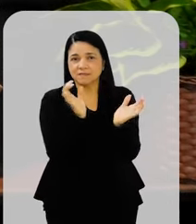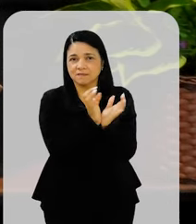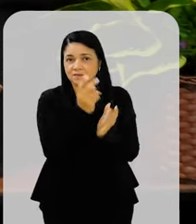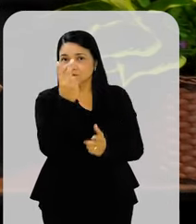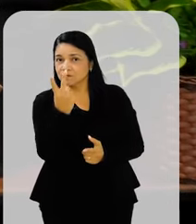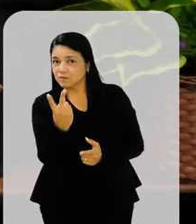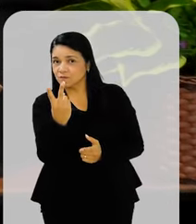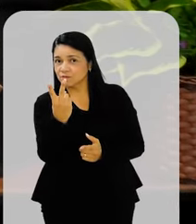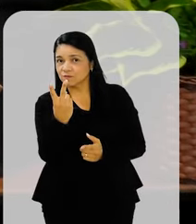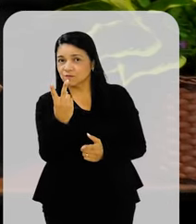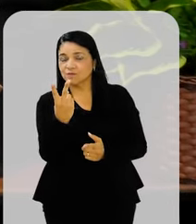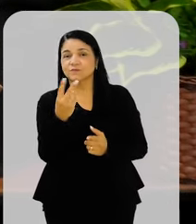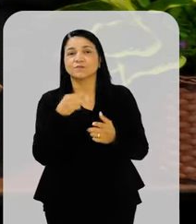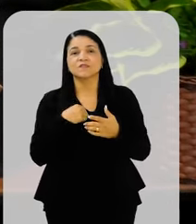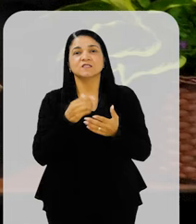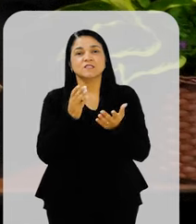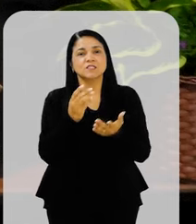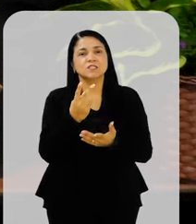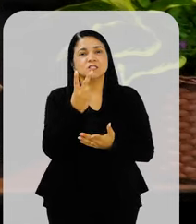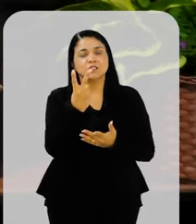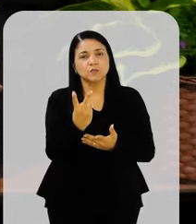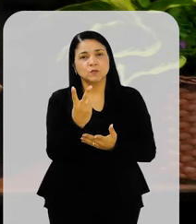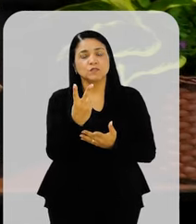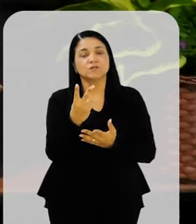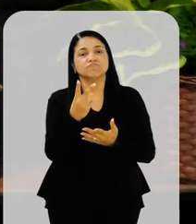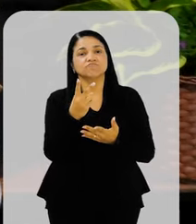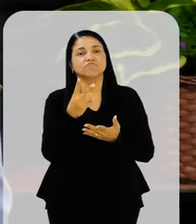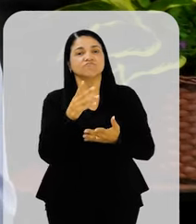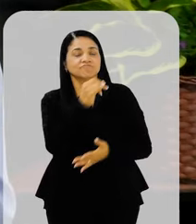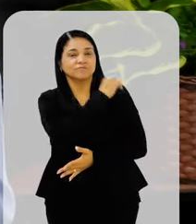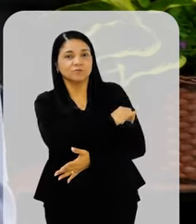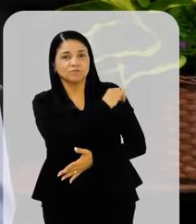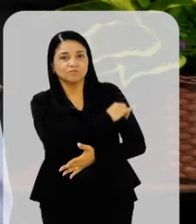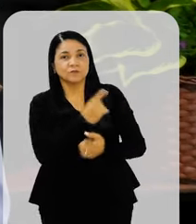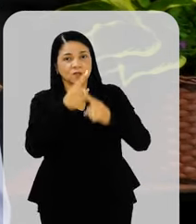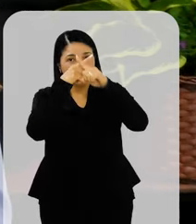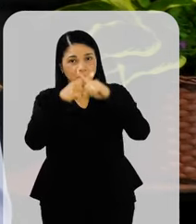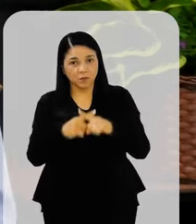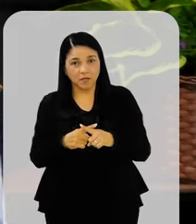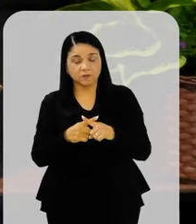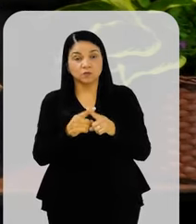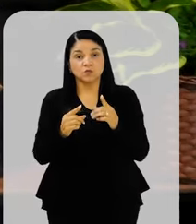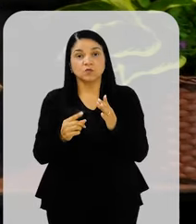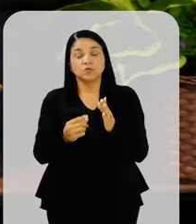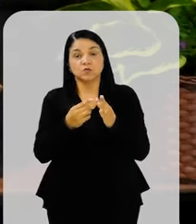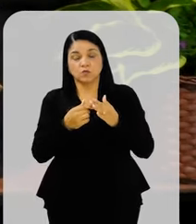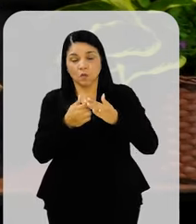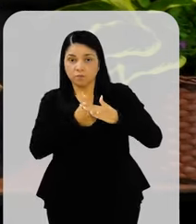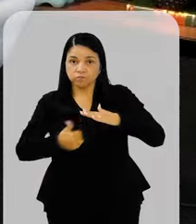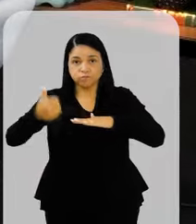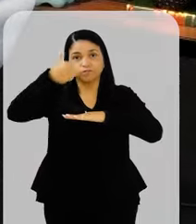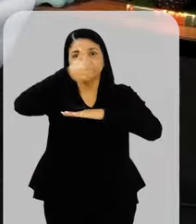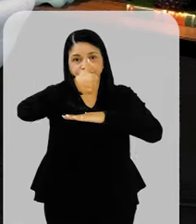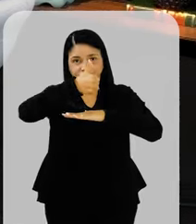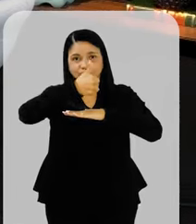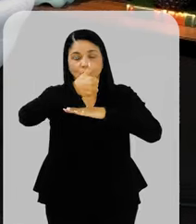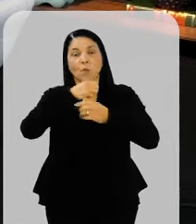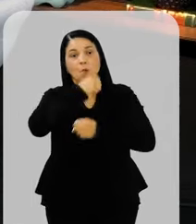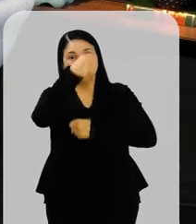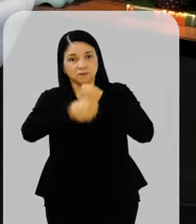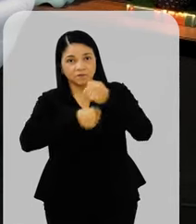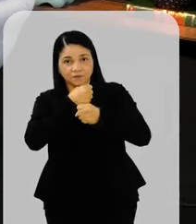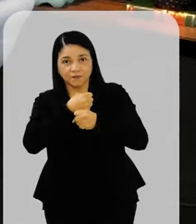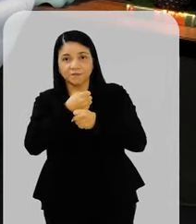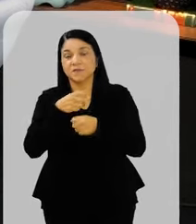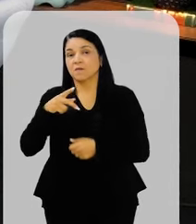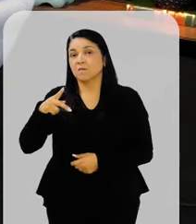a chamada segunda divisão do Campeonato Carioca, porque sobe um para o Cariocão do ano que vem. Paulo Vitor, Viviane,